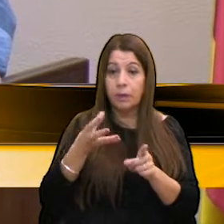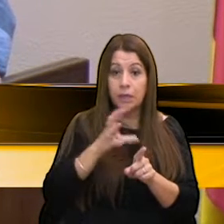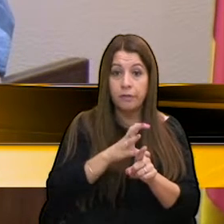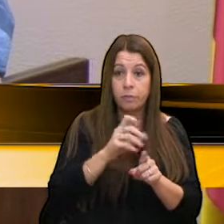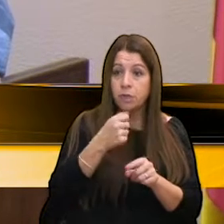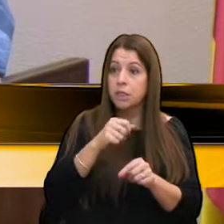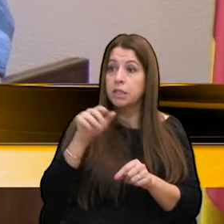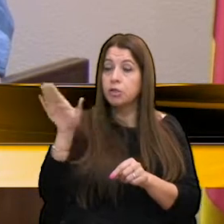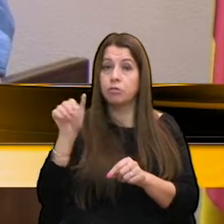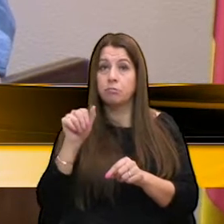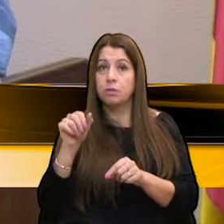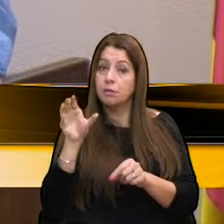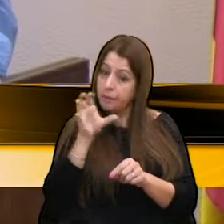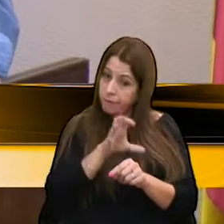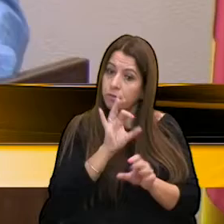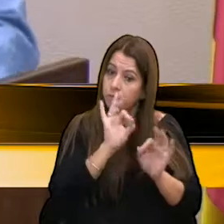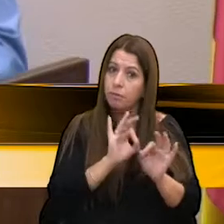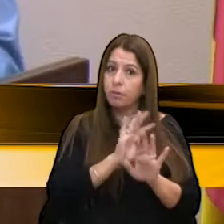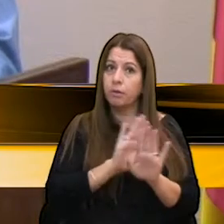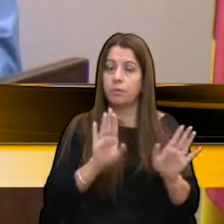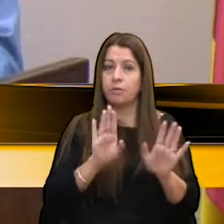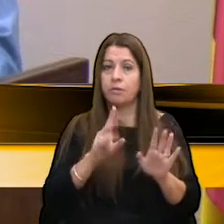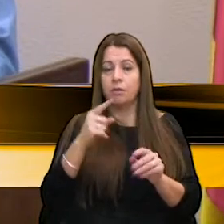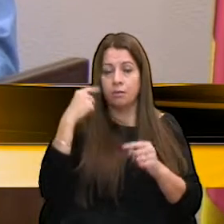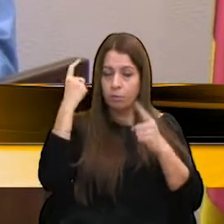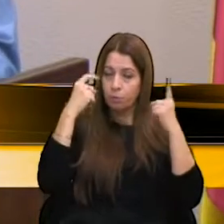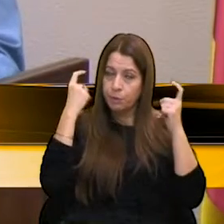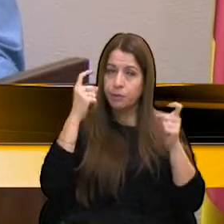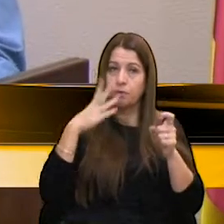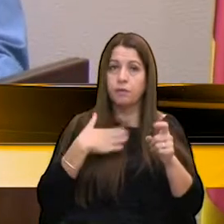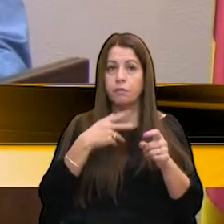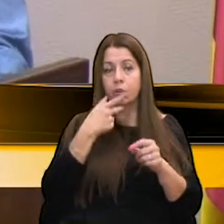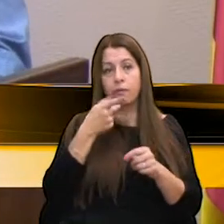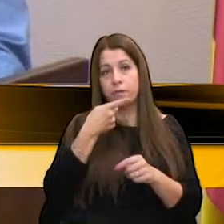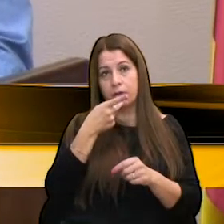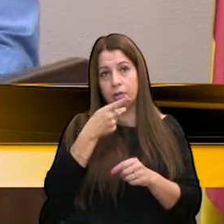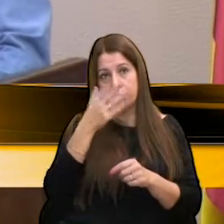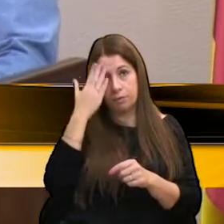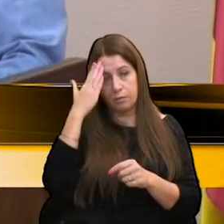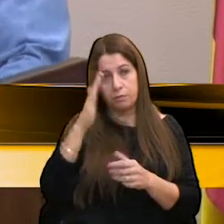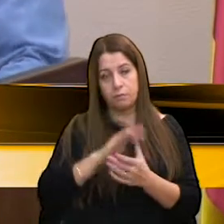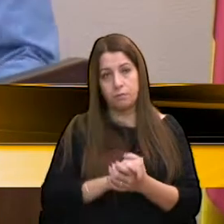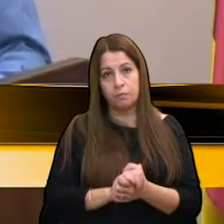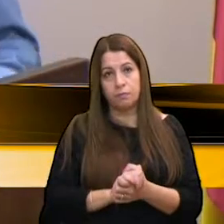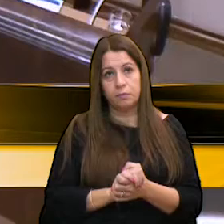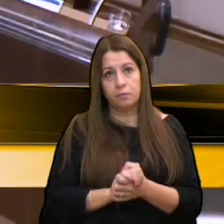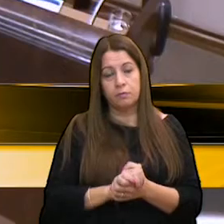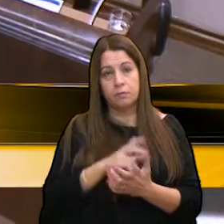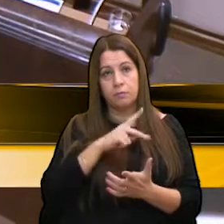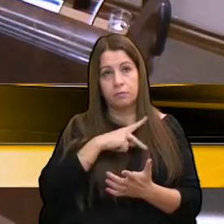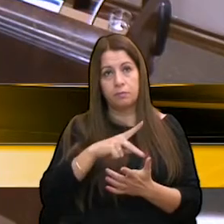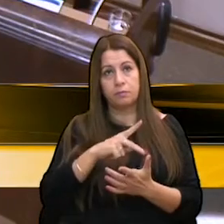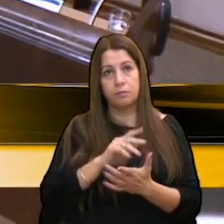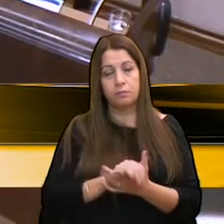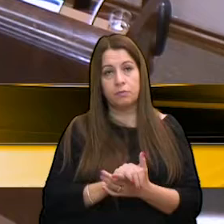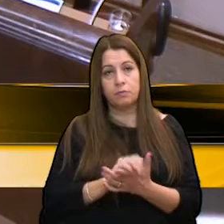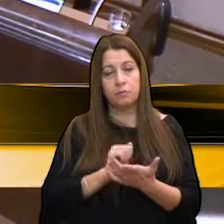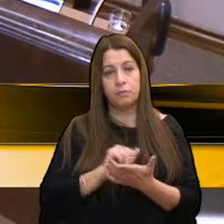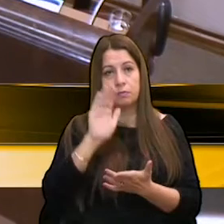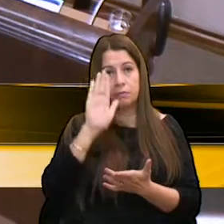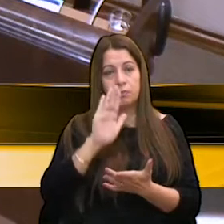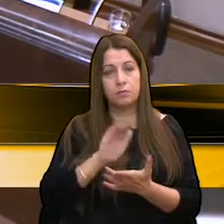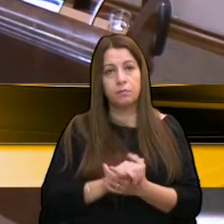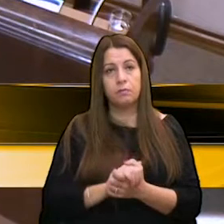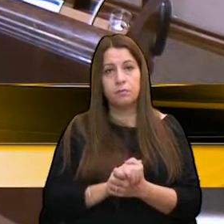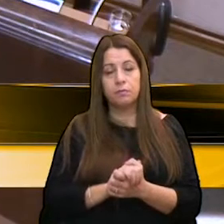ser acionada, que venha e interfira. Então, essa é a minha preocupação e fica aqui o registro. Muito obrigado. Senhor presidente, uma declaração